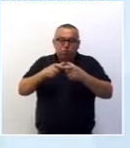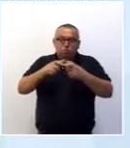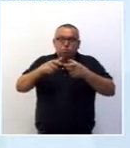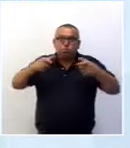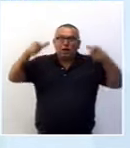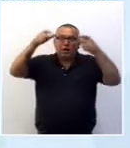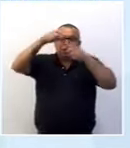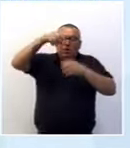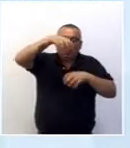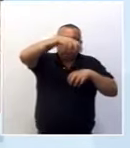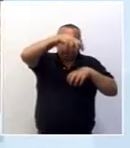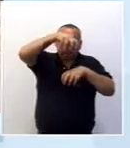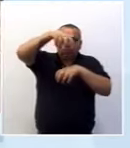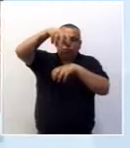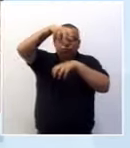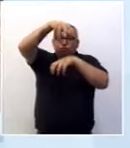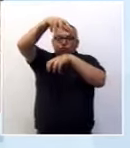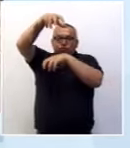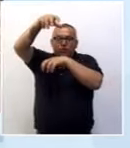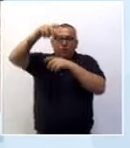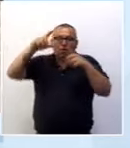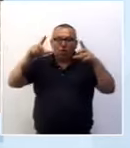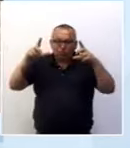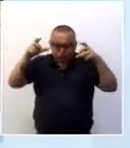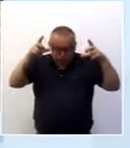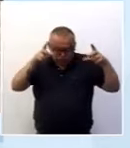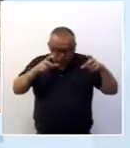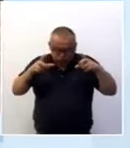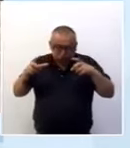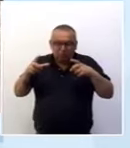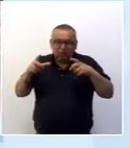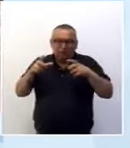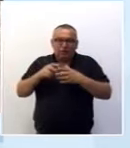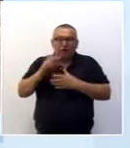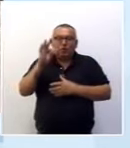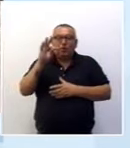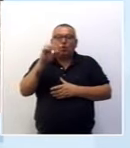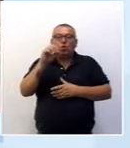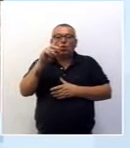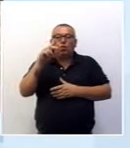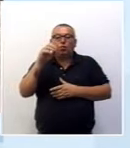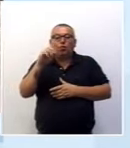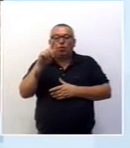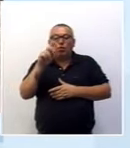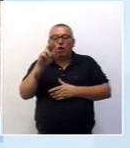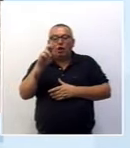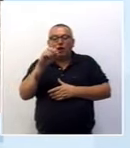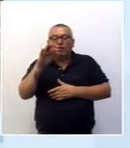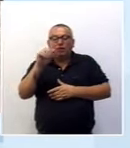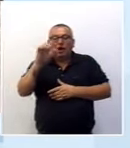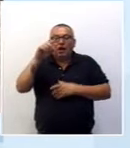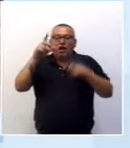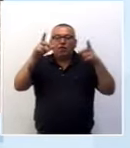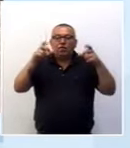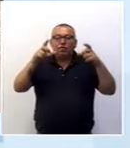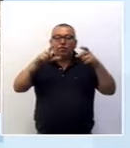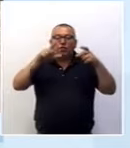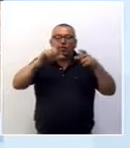levantamentos topográficos, né? A gente tem uma imagem aqui, ó, primeiras fotografias aéreas,